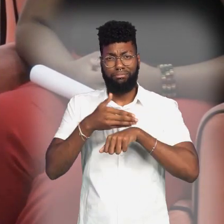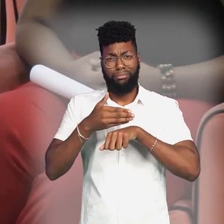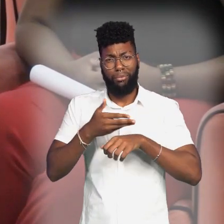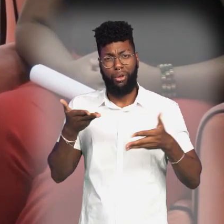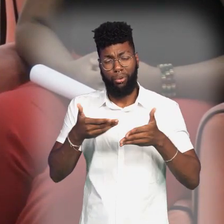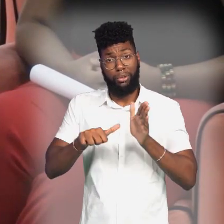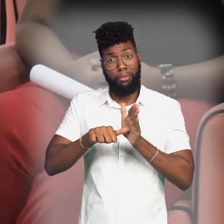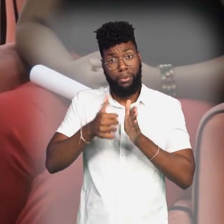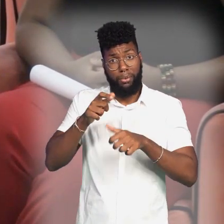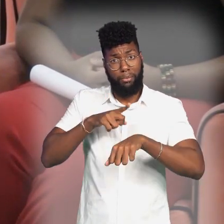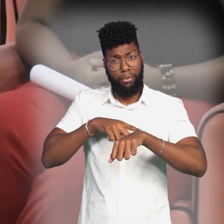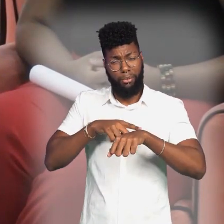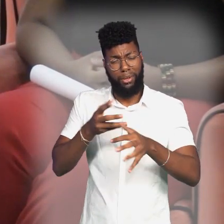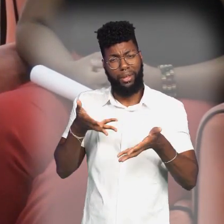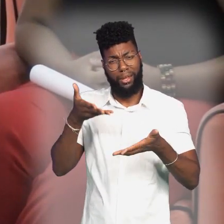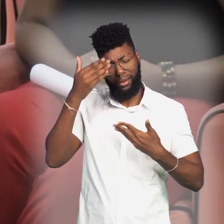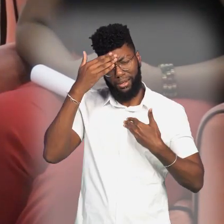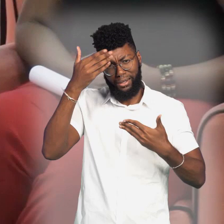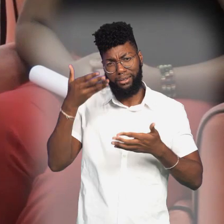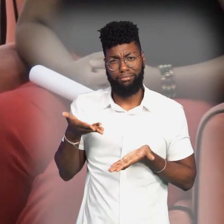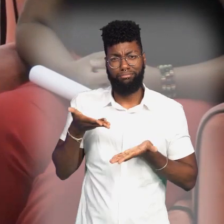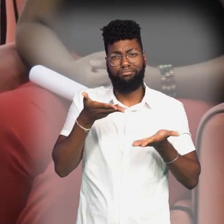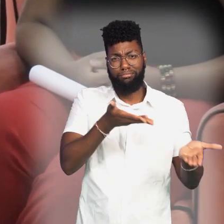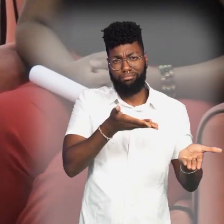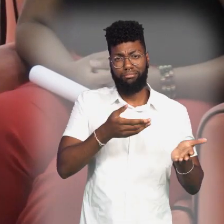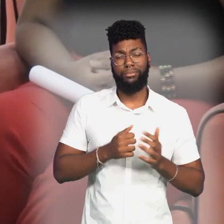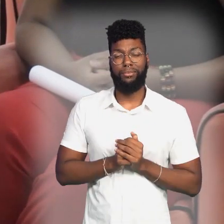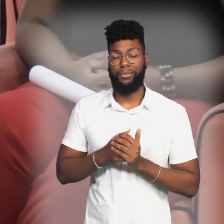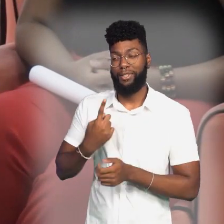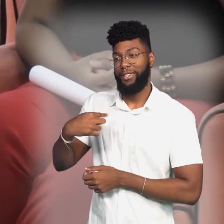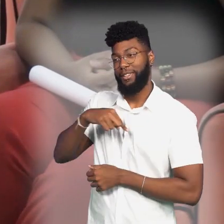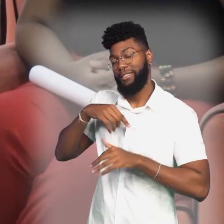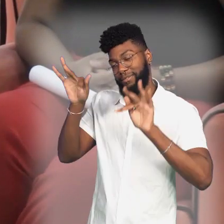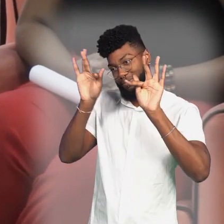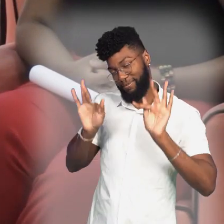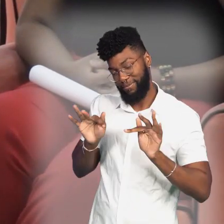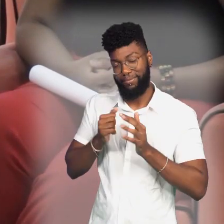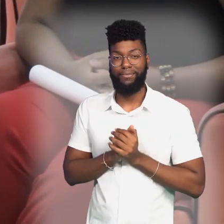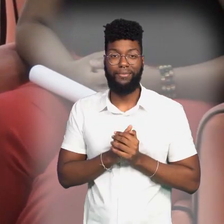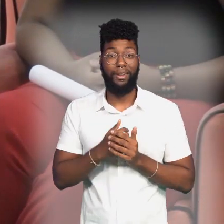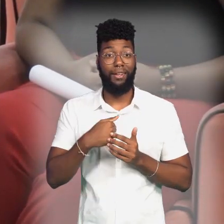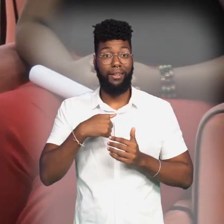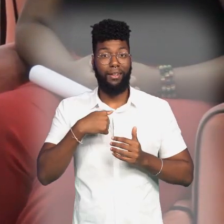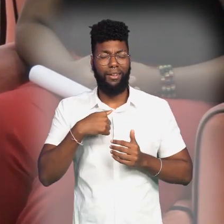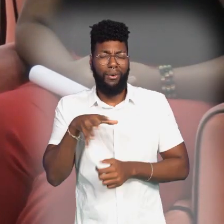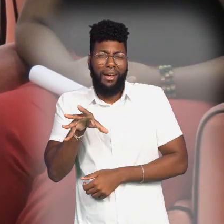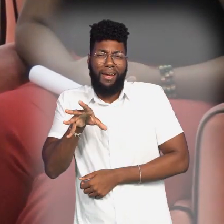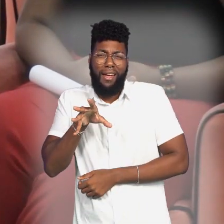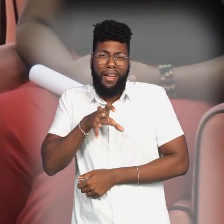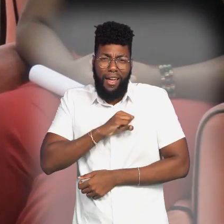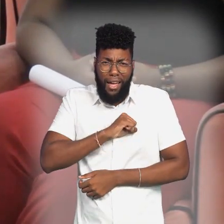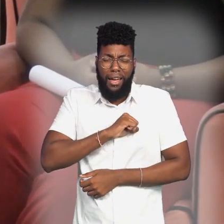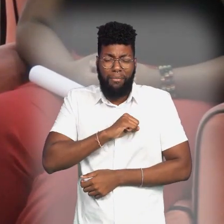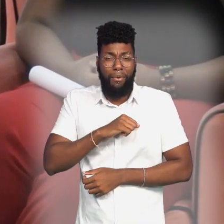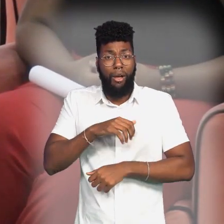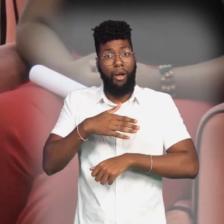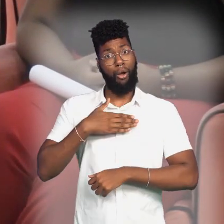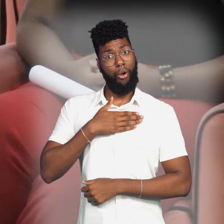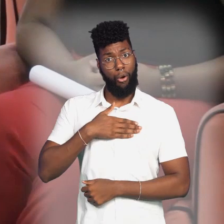primeiro momento, eu agradeço o convite de estar aqui. Pô, a gente fica feliz. Eu sou muito apaixonado de